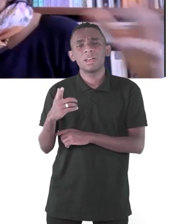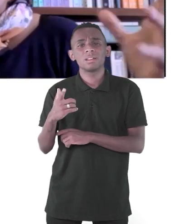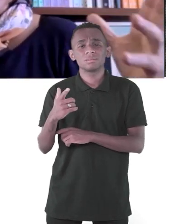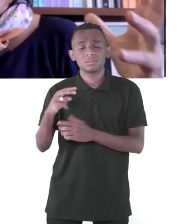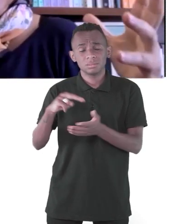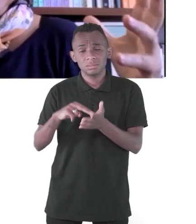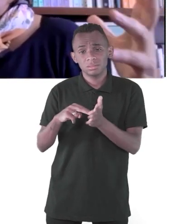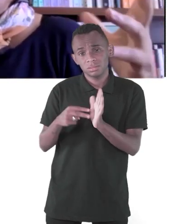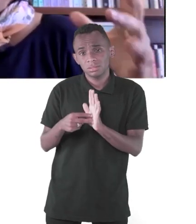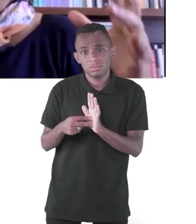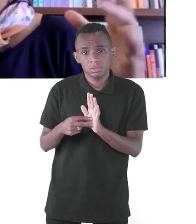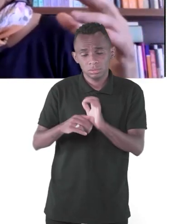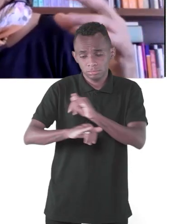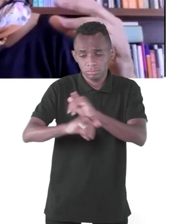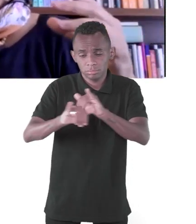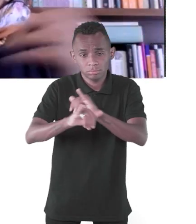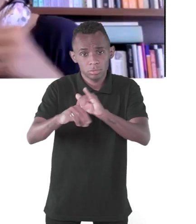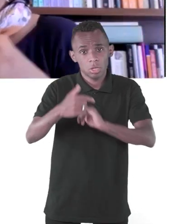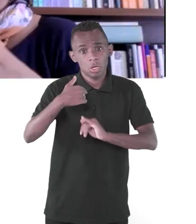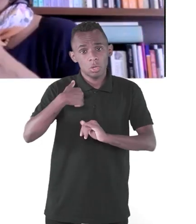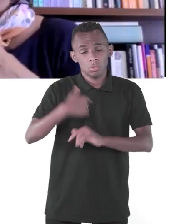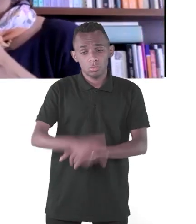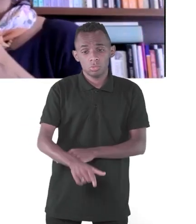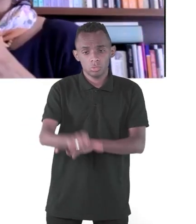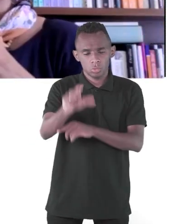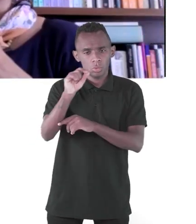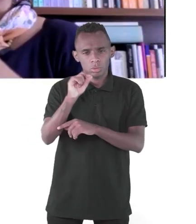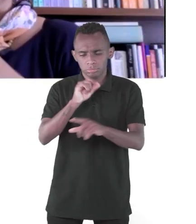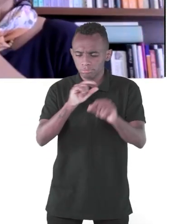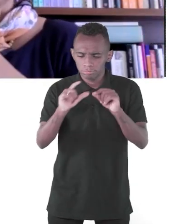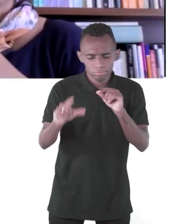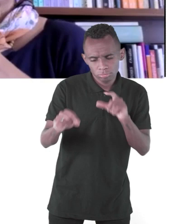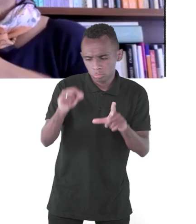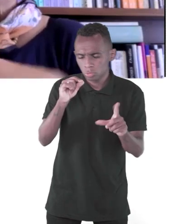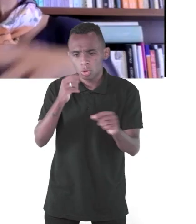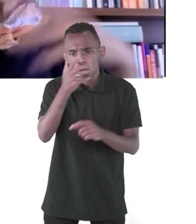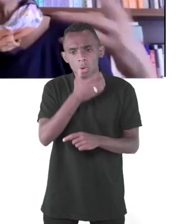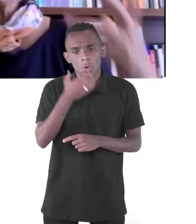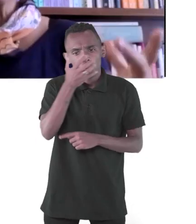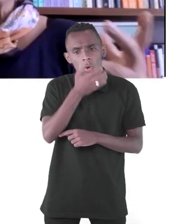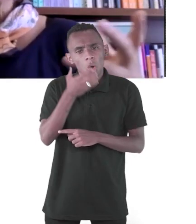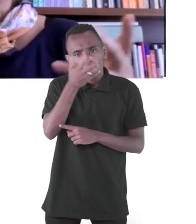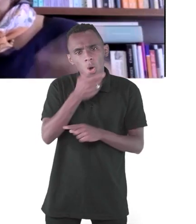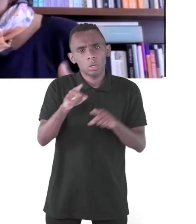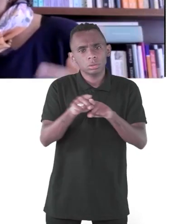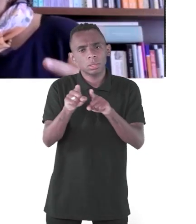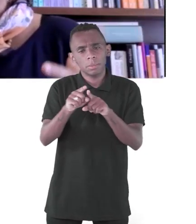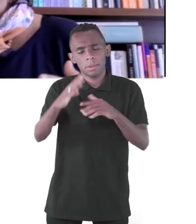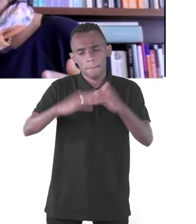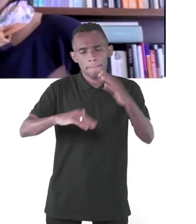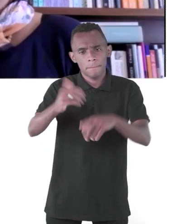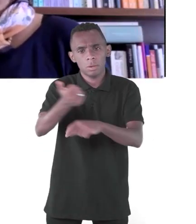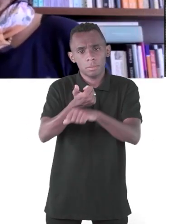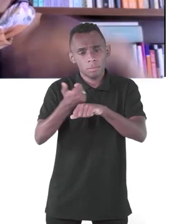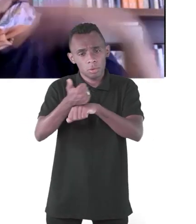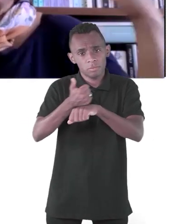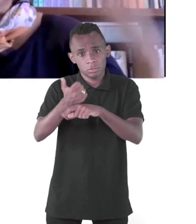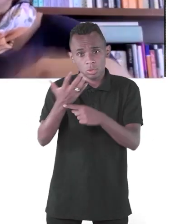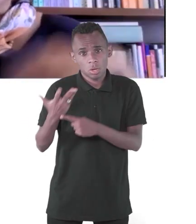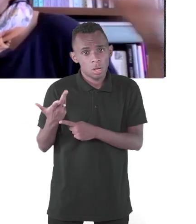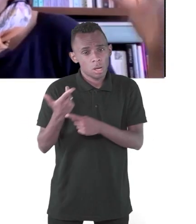conta várias delas. E eu fiz uma seleção de canções e uma seleção de artistas